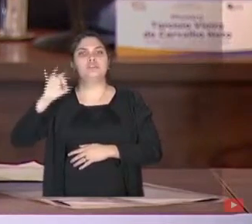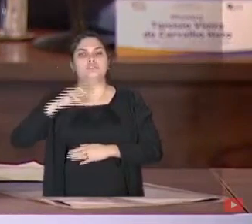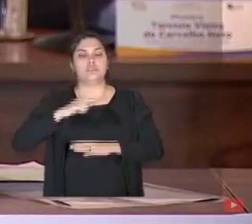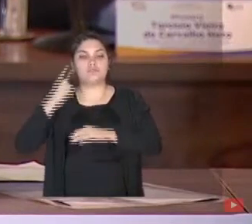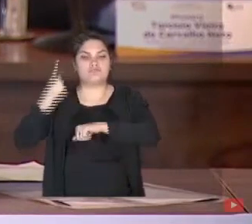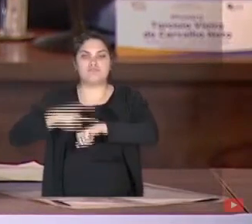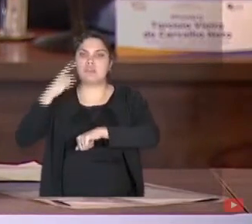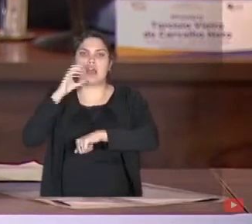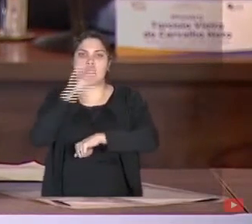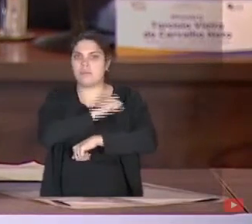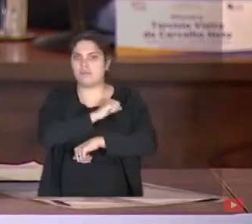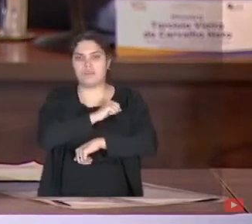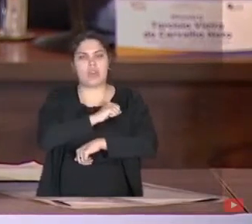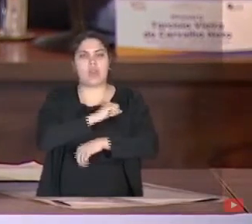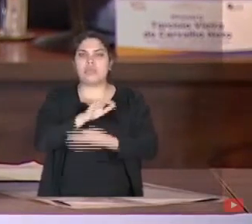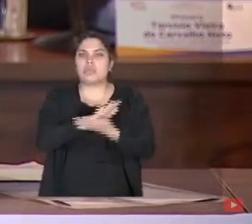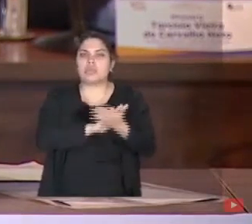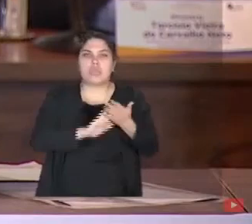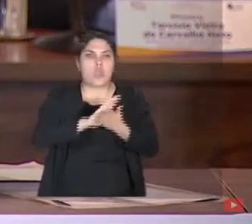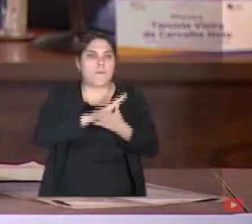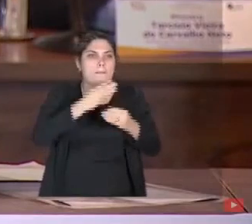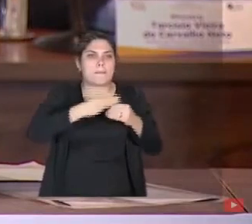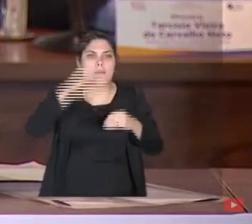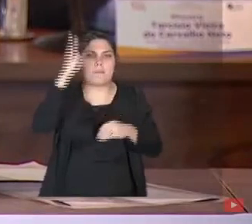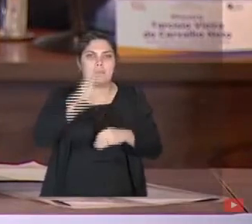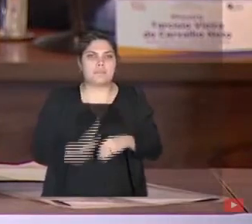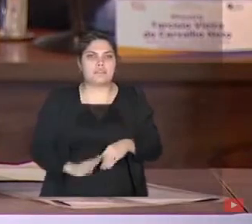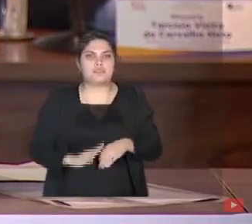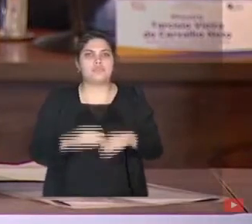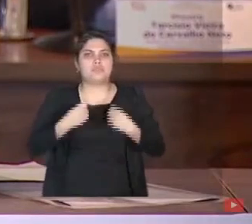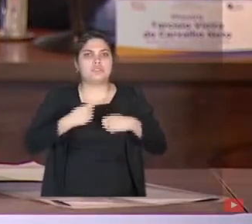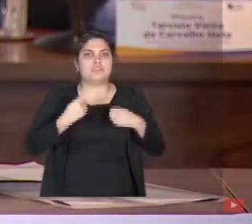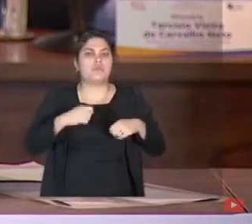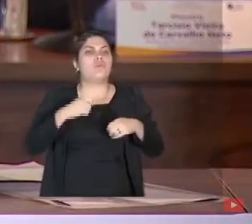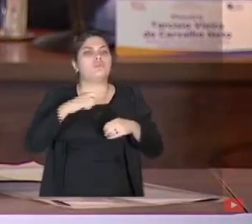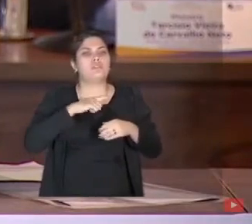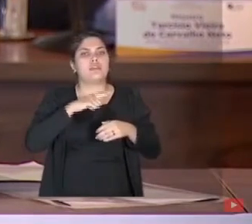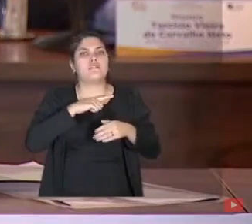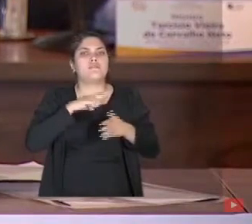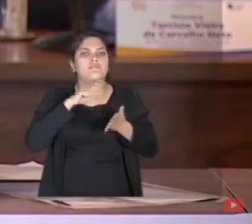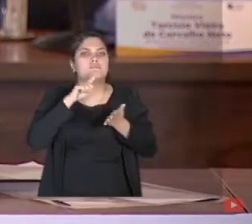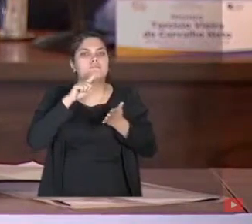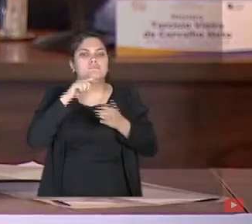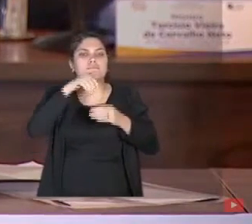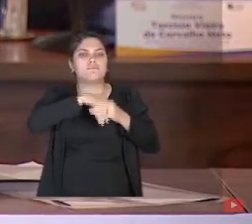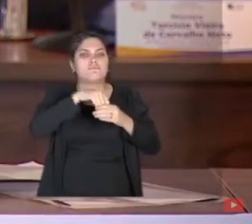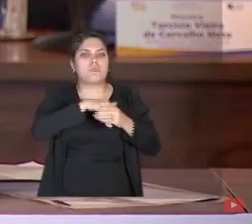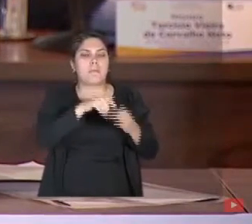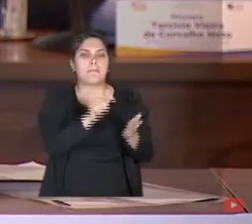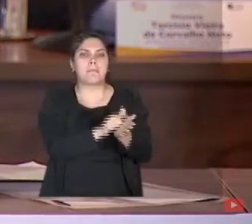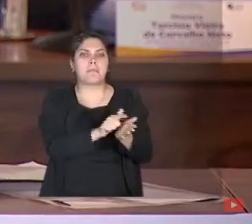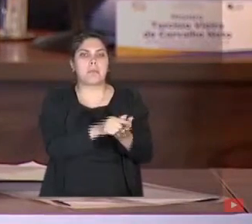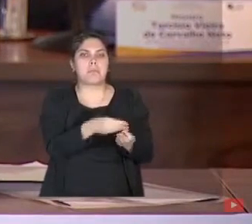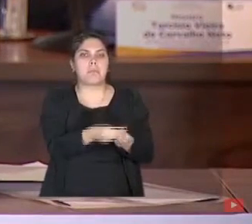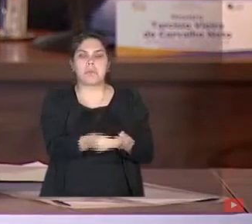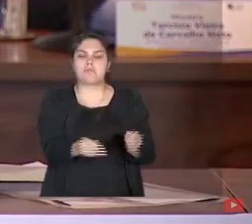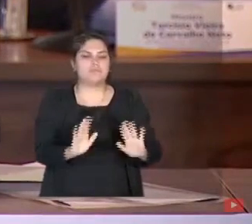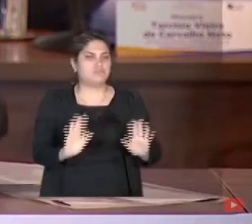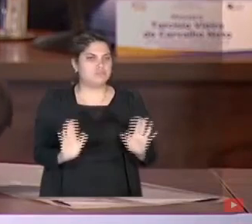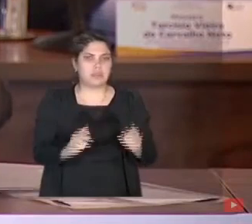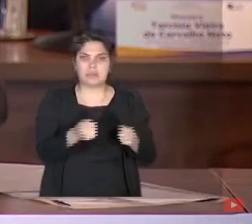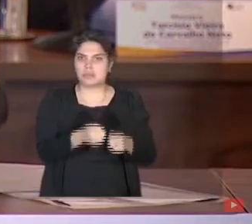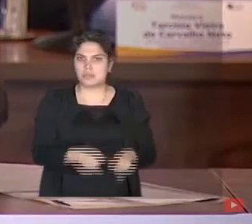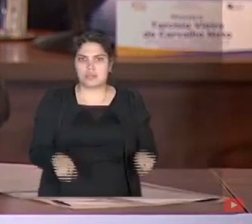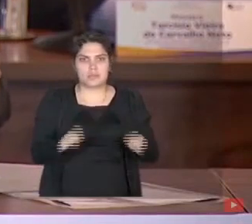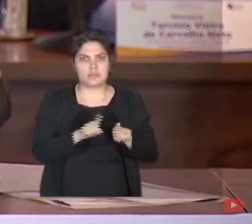hora. Portanto, em nenhum município brasileiro houve necessidade de votação manual, de modo que o sistema